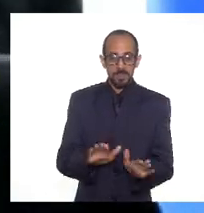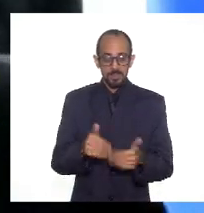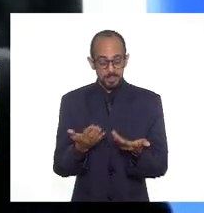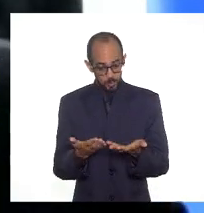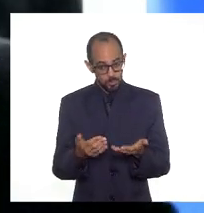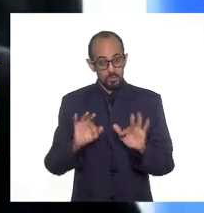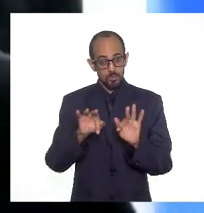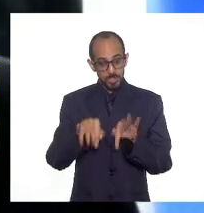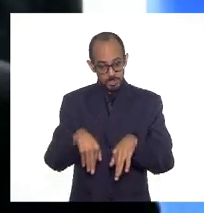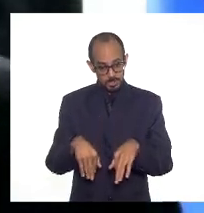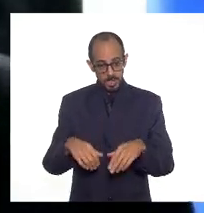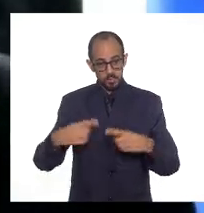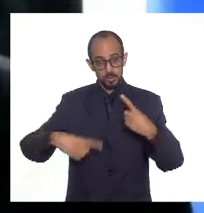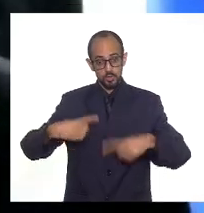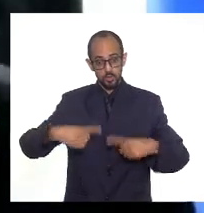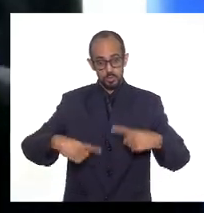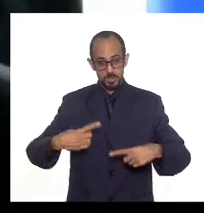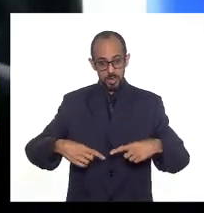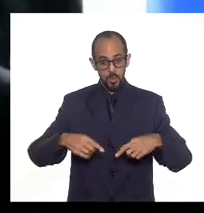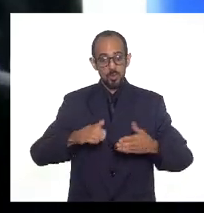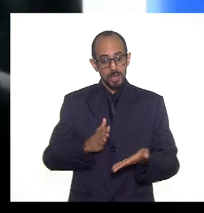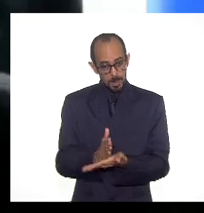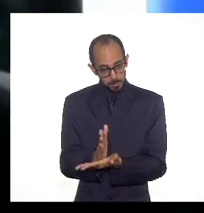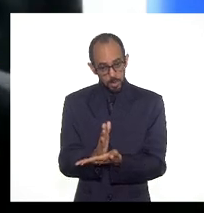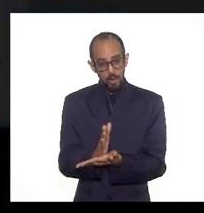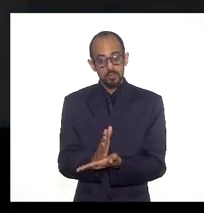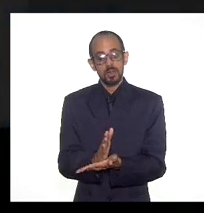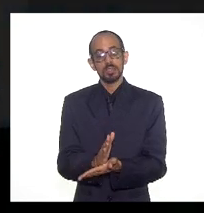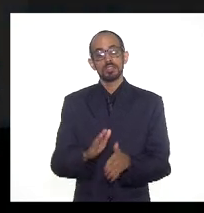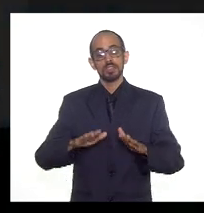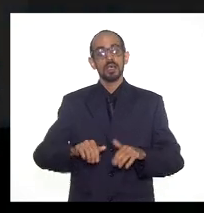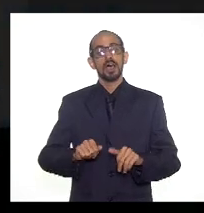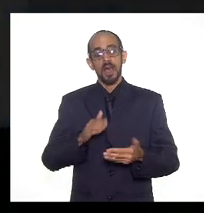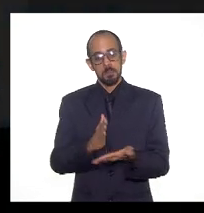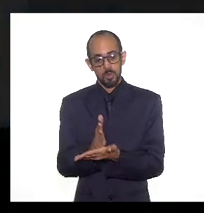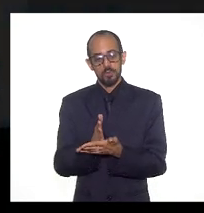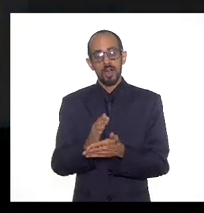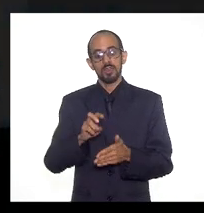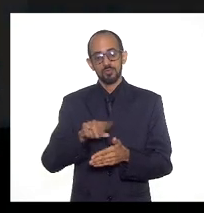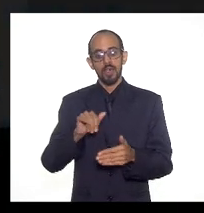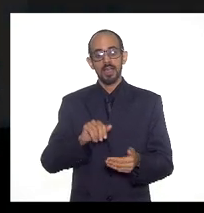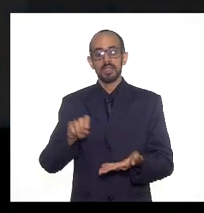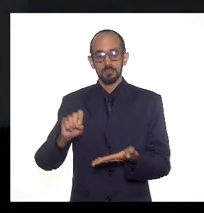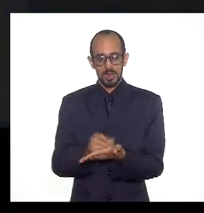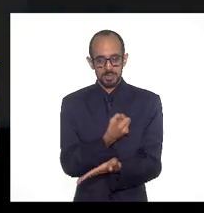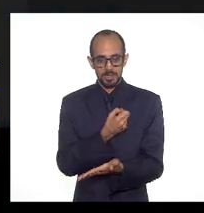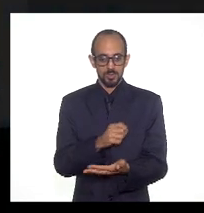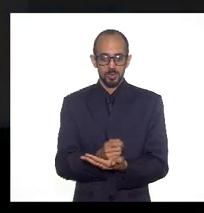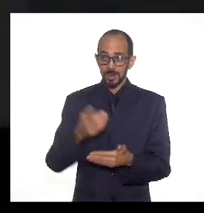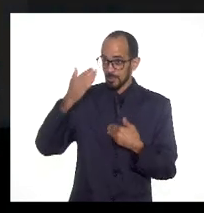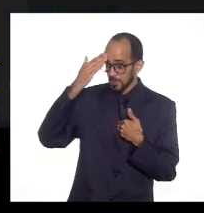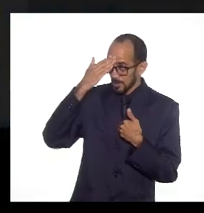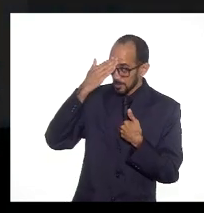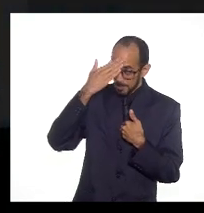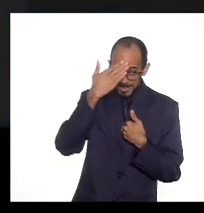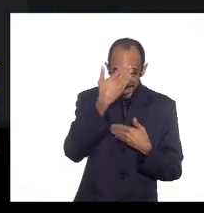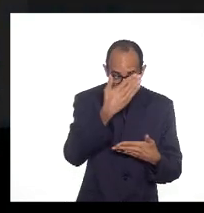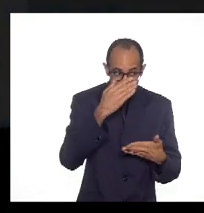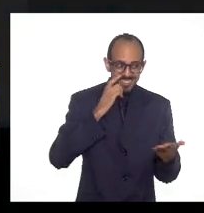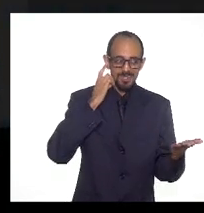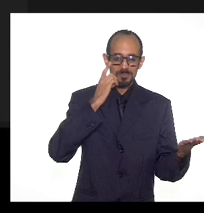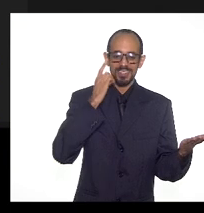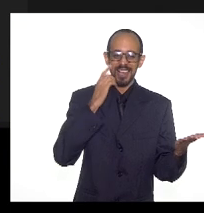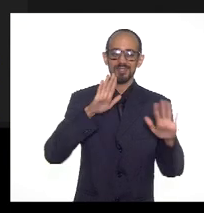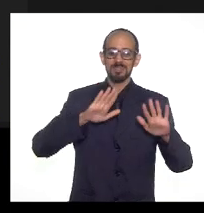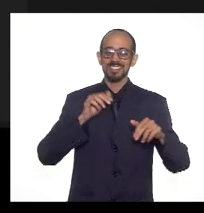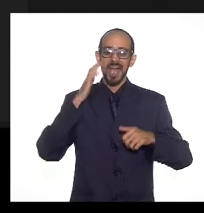encerrada a discussão, os senhores que aprovam permaneçam como estão. Aprovado, vai à promulgação. Obrigado, deputado. Mas amanhã, nosso presidente